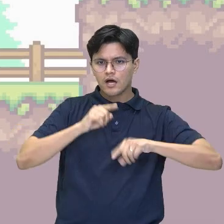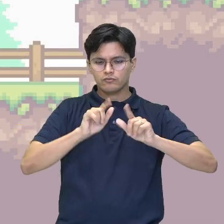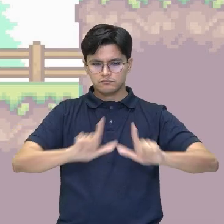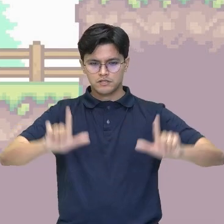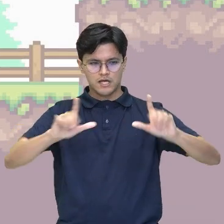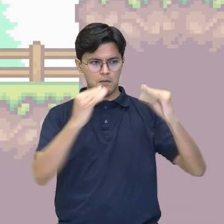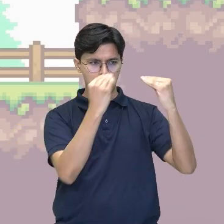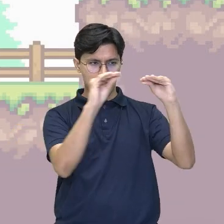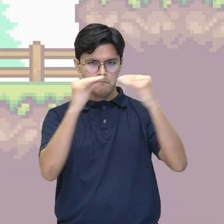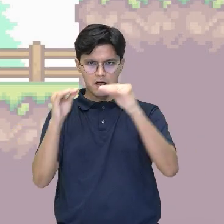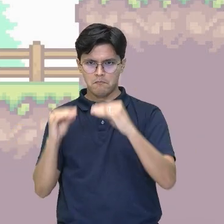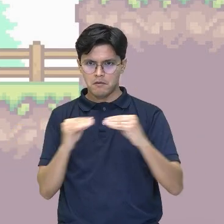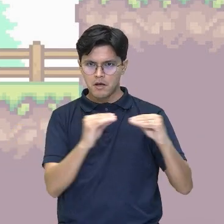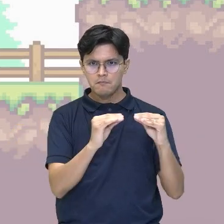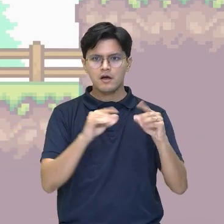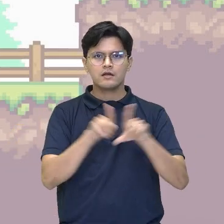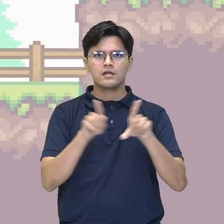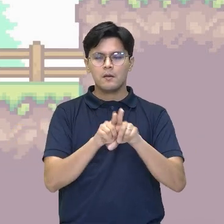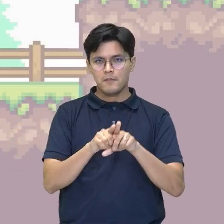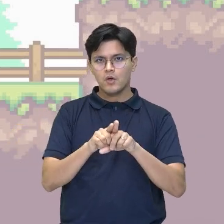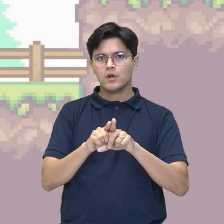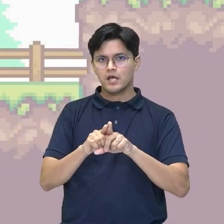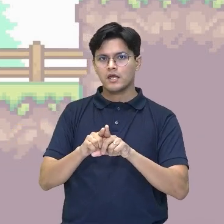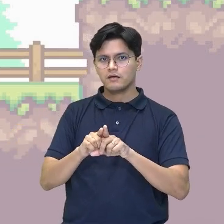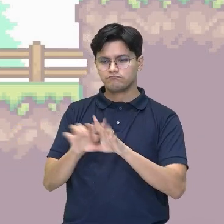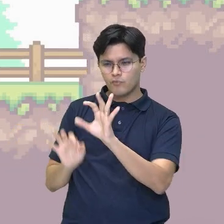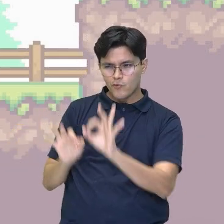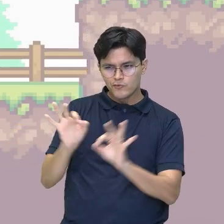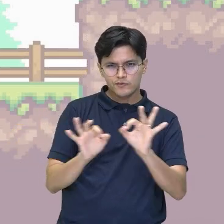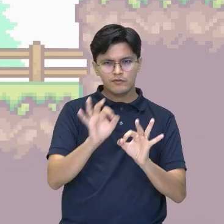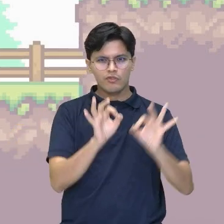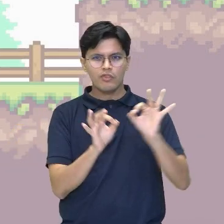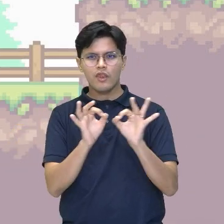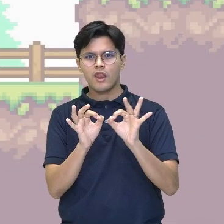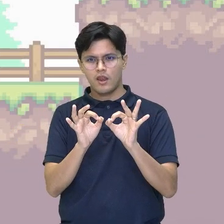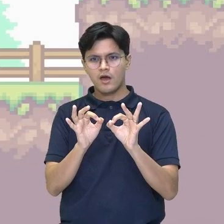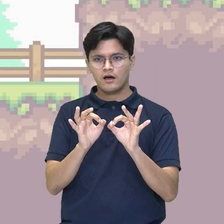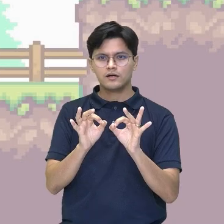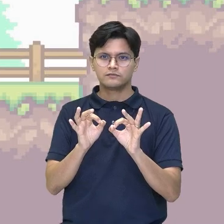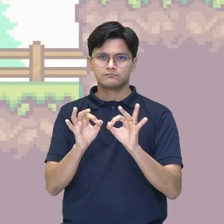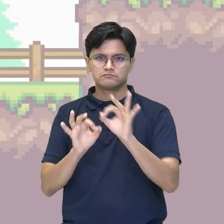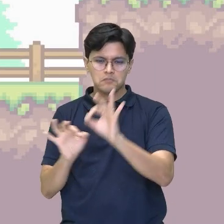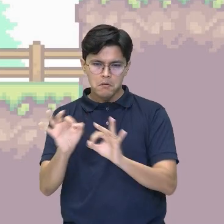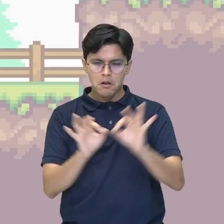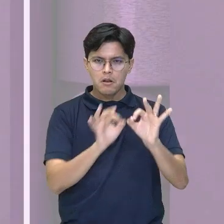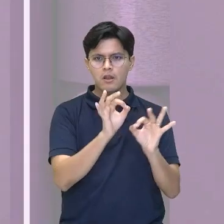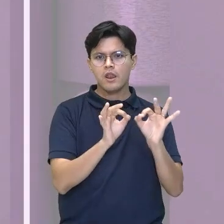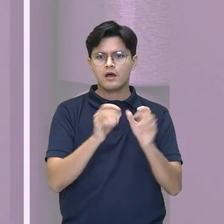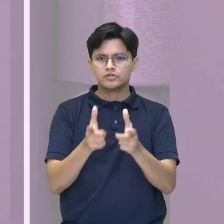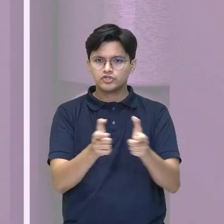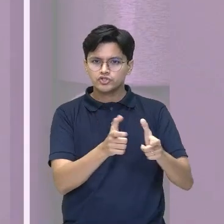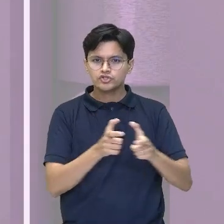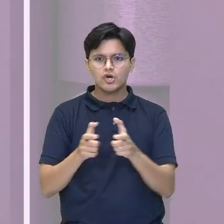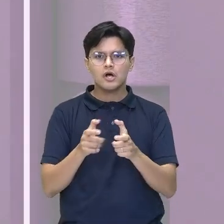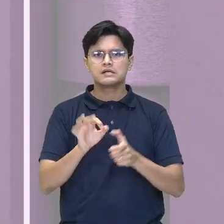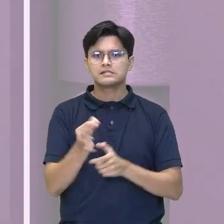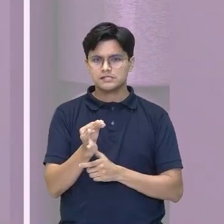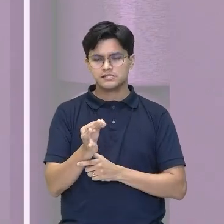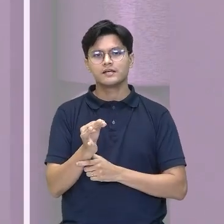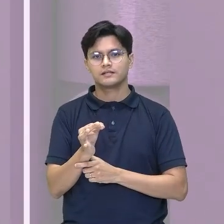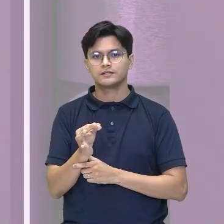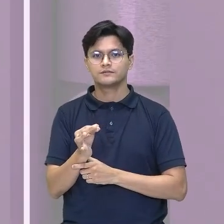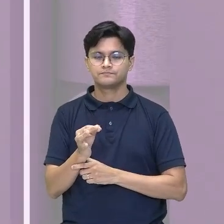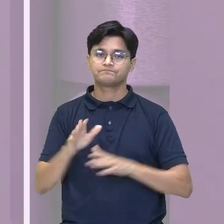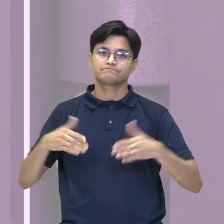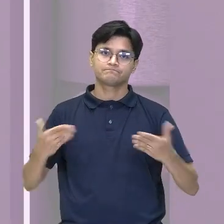jogos. Tudo bem? Então, o que é que a gente vê aqui, moçada? A gente vê a importância do plano cartesiano, não somente ali na hora de